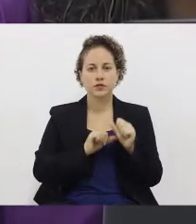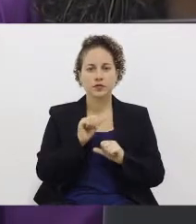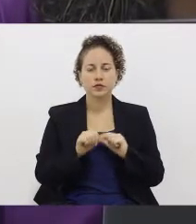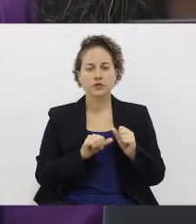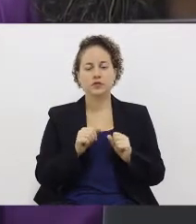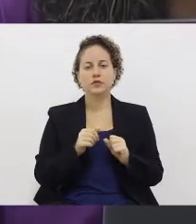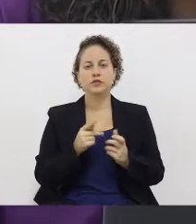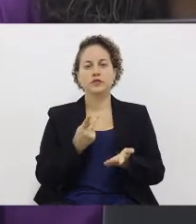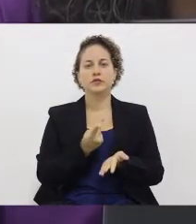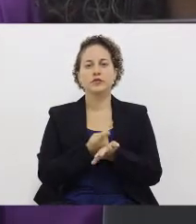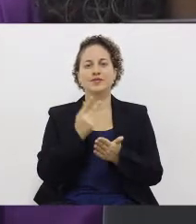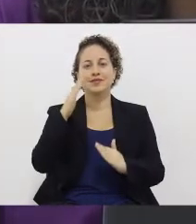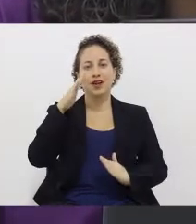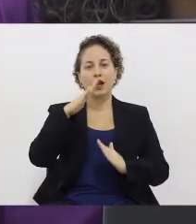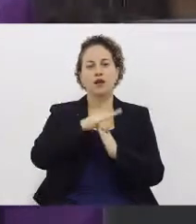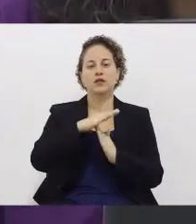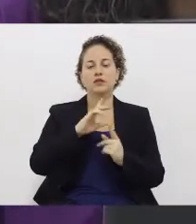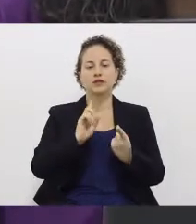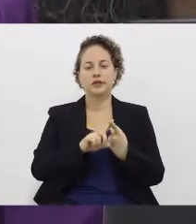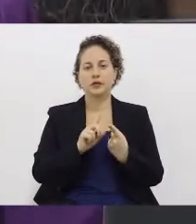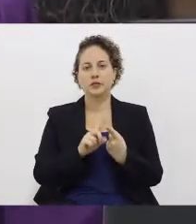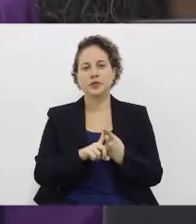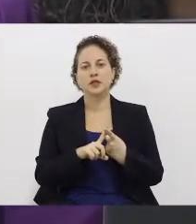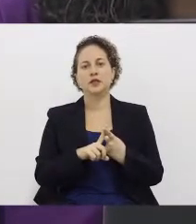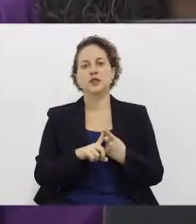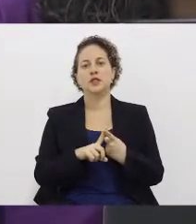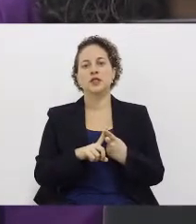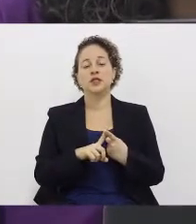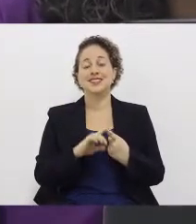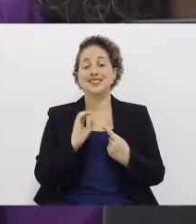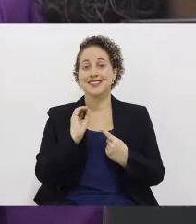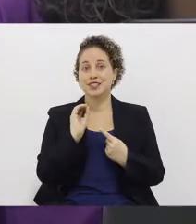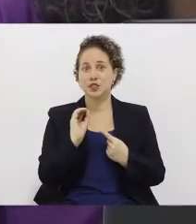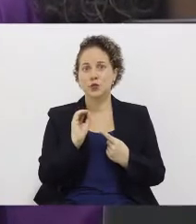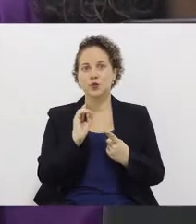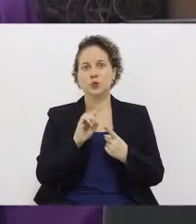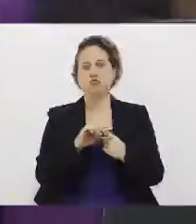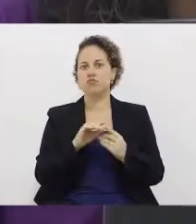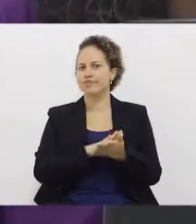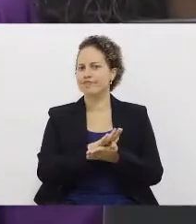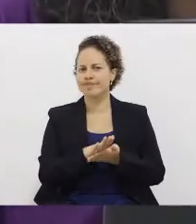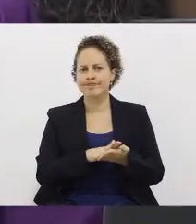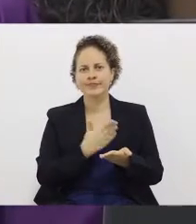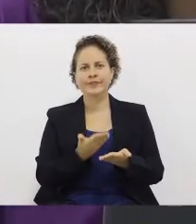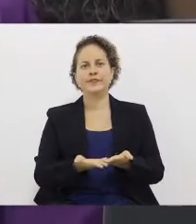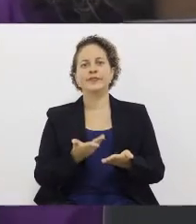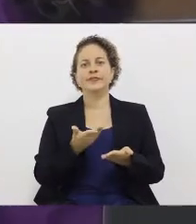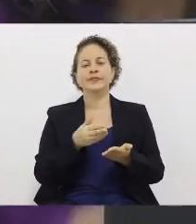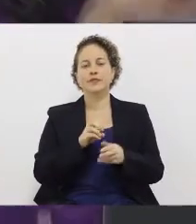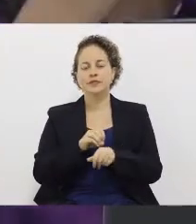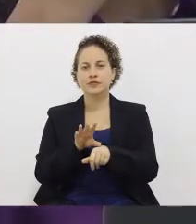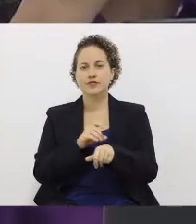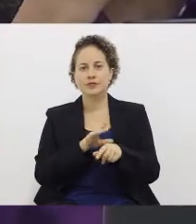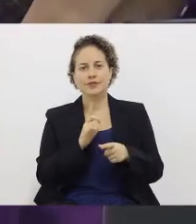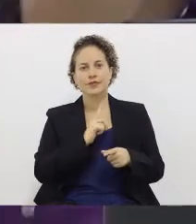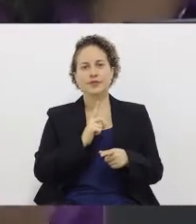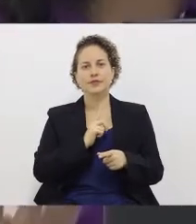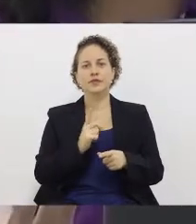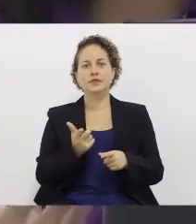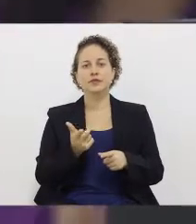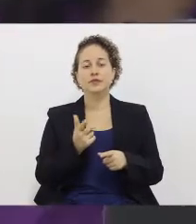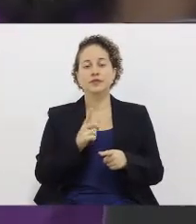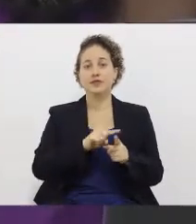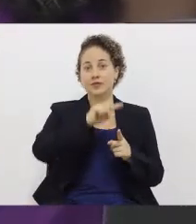vai acontecer até aqui e aí o estoque poderia zerar justamente no momento que o fornecedor fizer a entrega. O que este